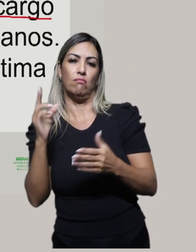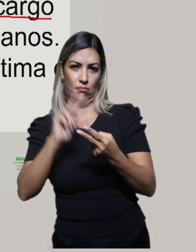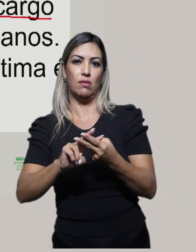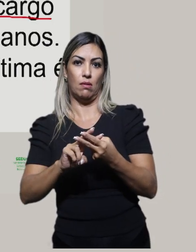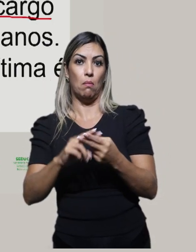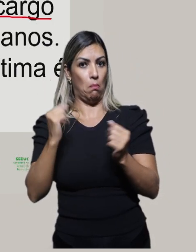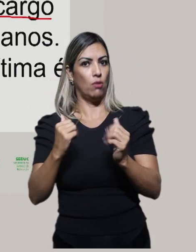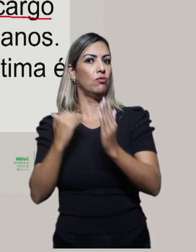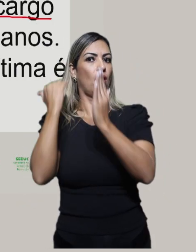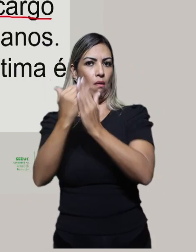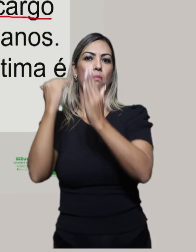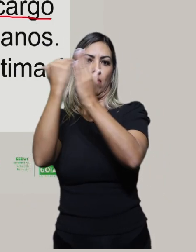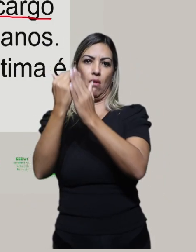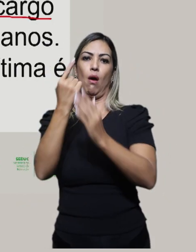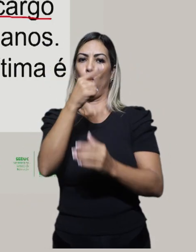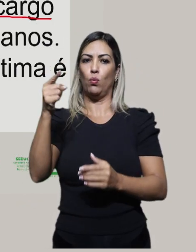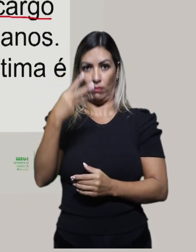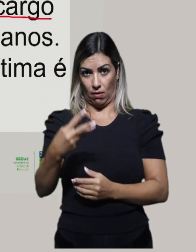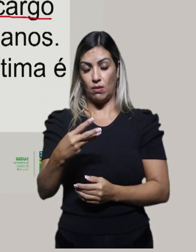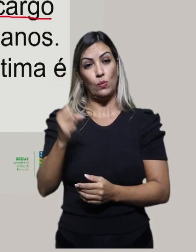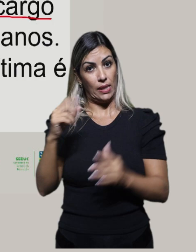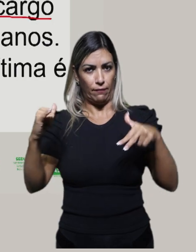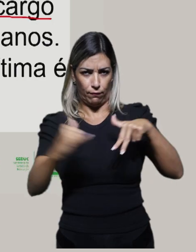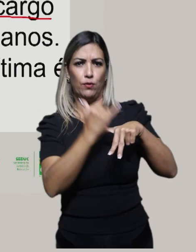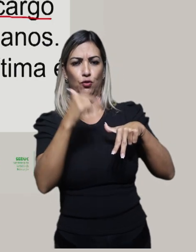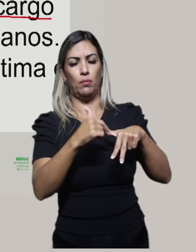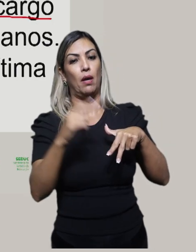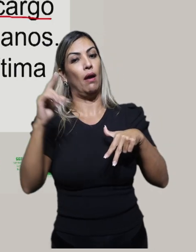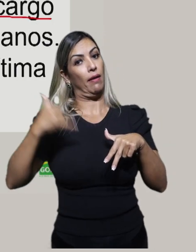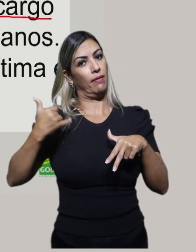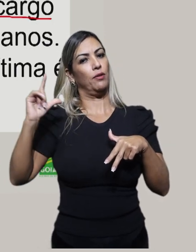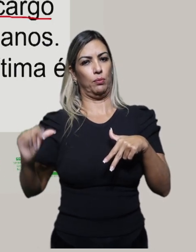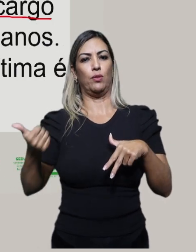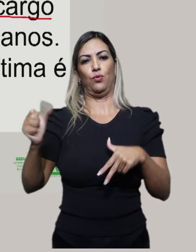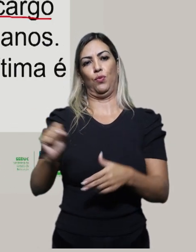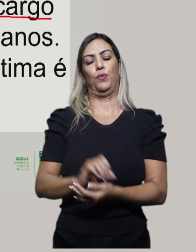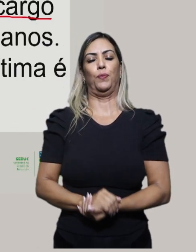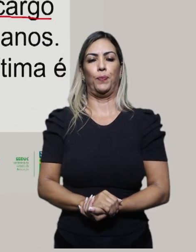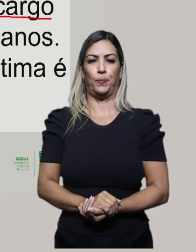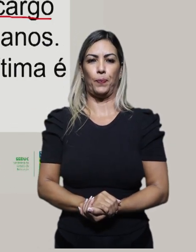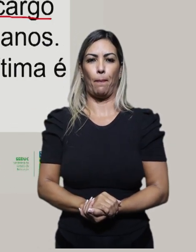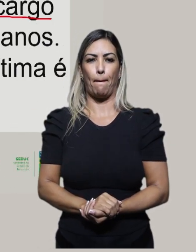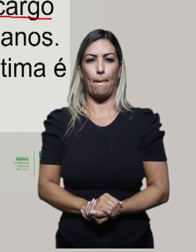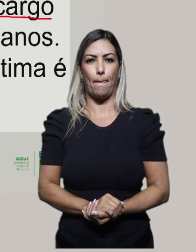ser aumentada em até 1/3 se a vítima é menor de 18